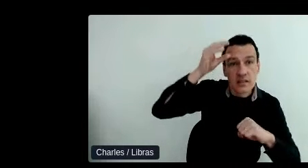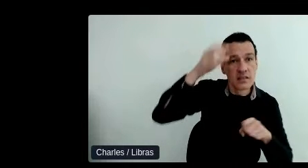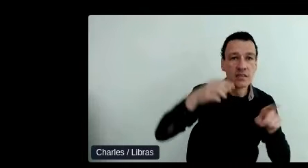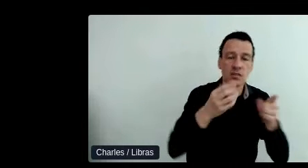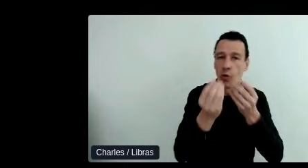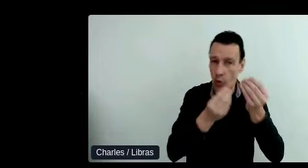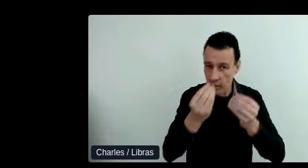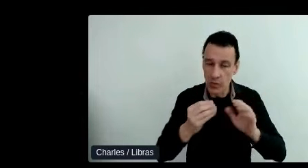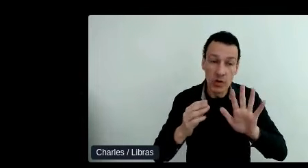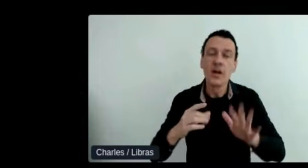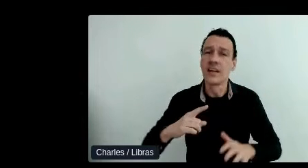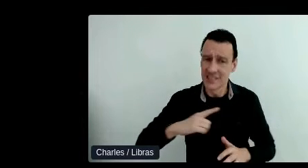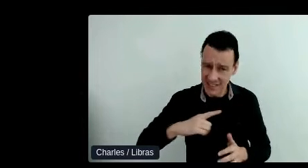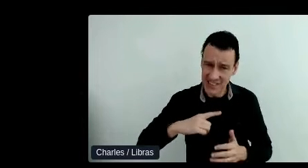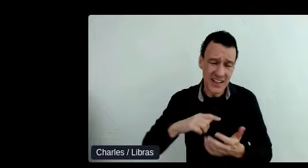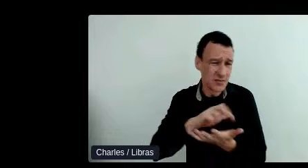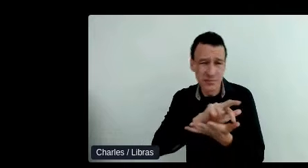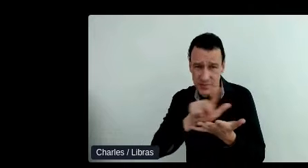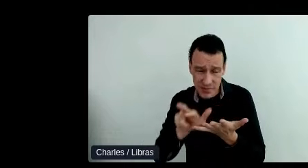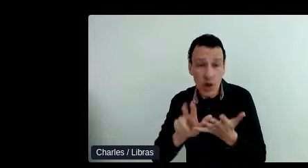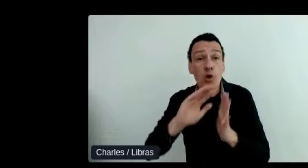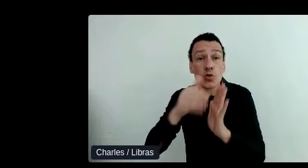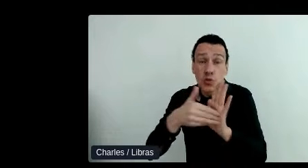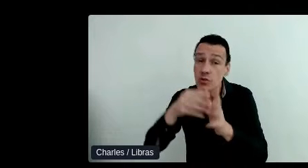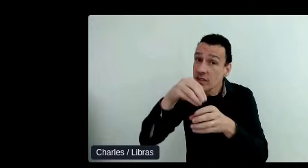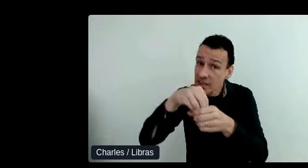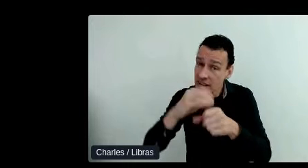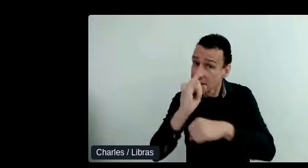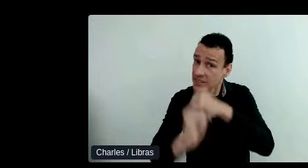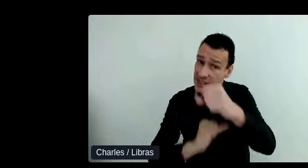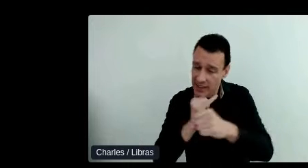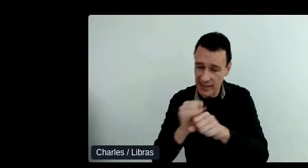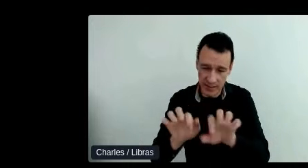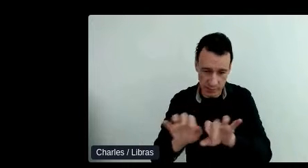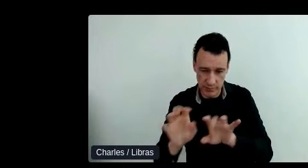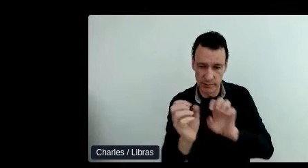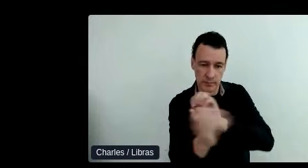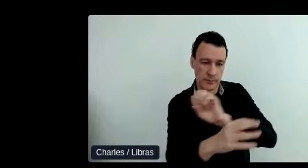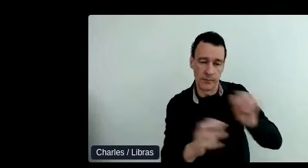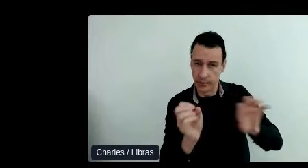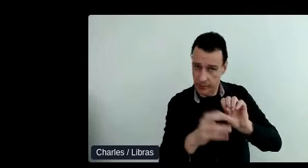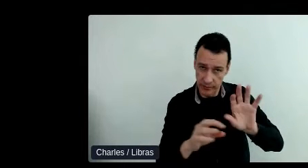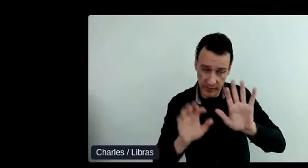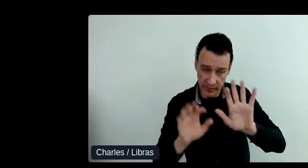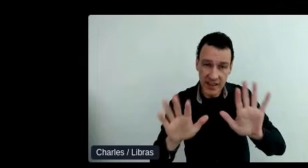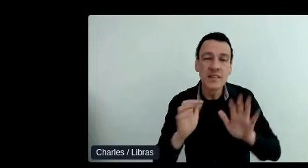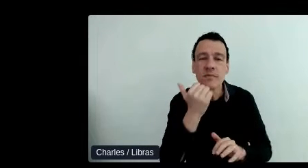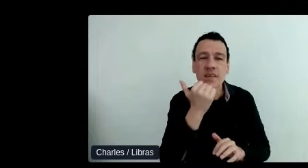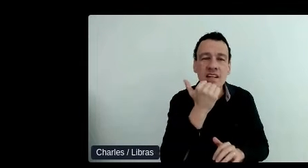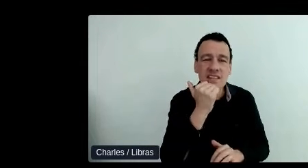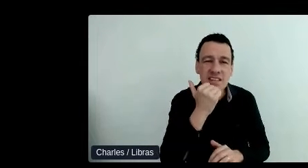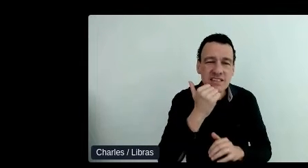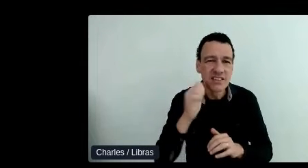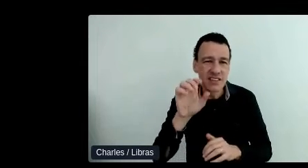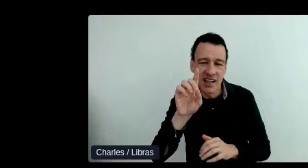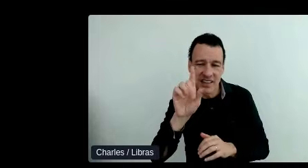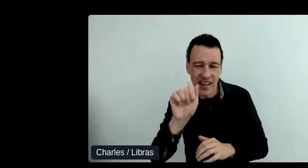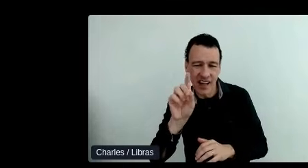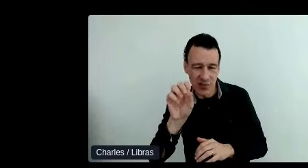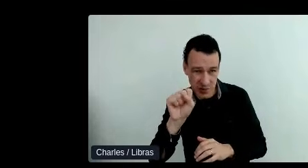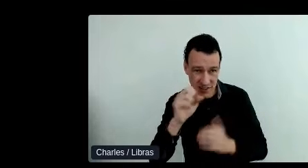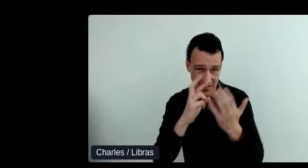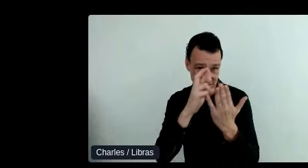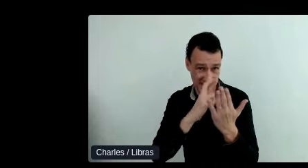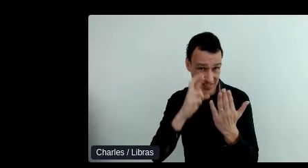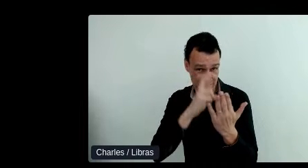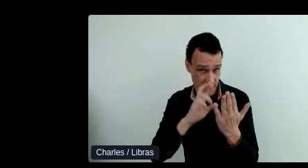sim, que estejam em ambientes digitais, e os cientistas de dados colocam esses dados dentro de um algoritmo para